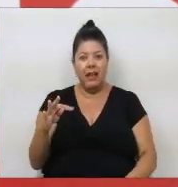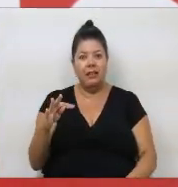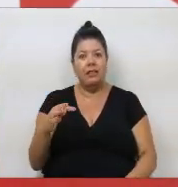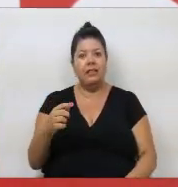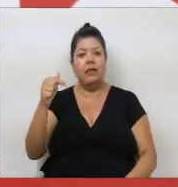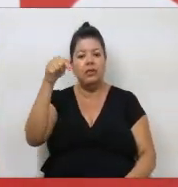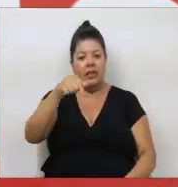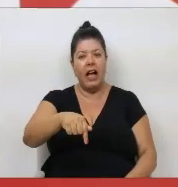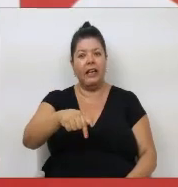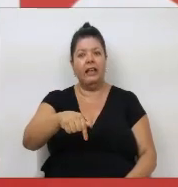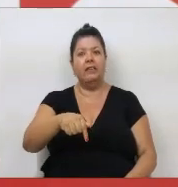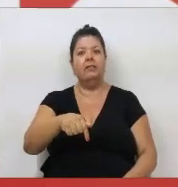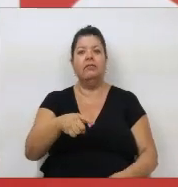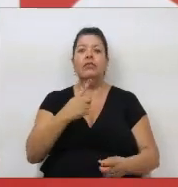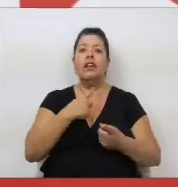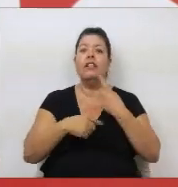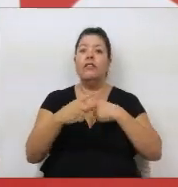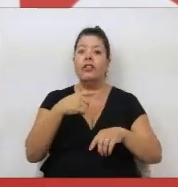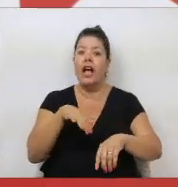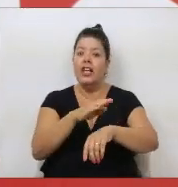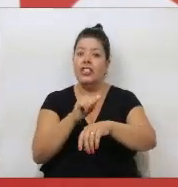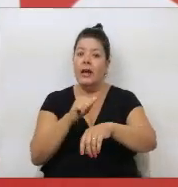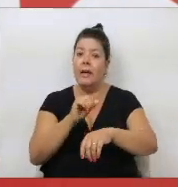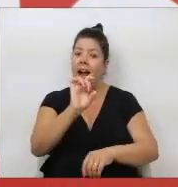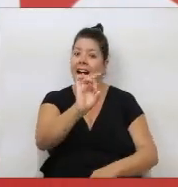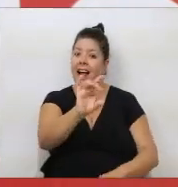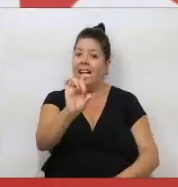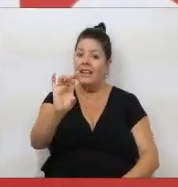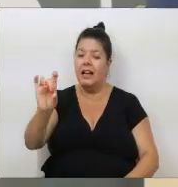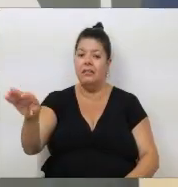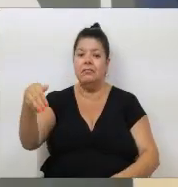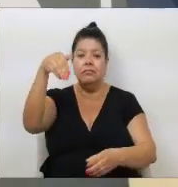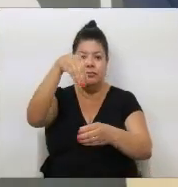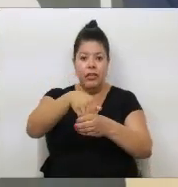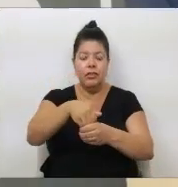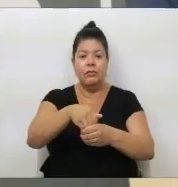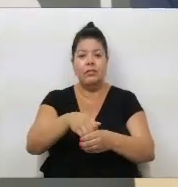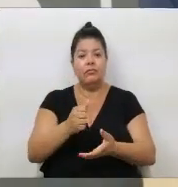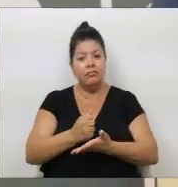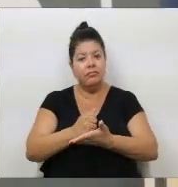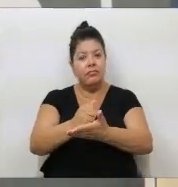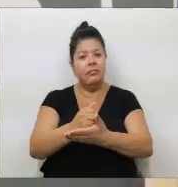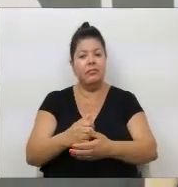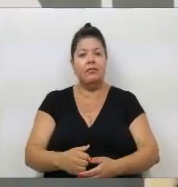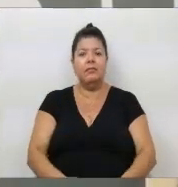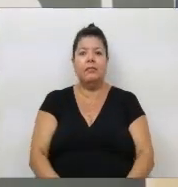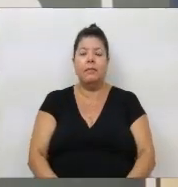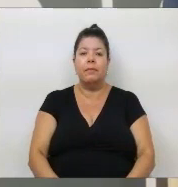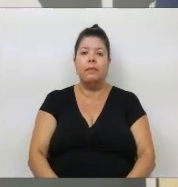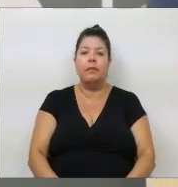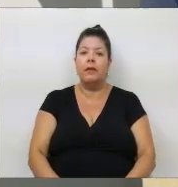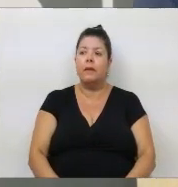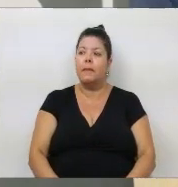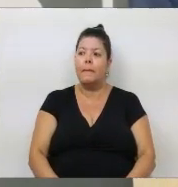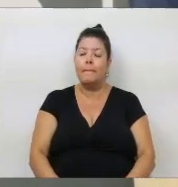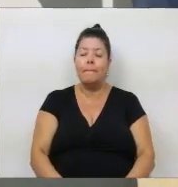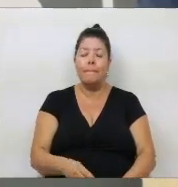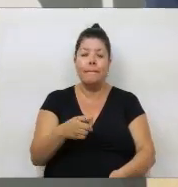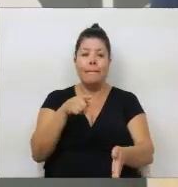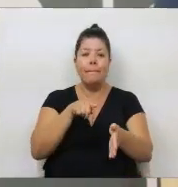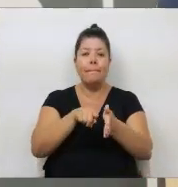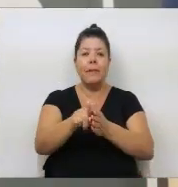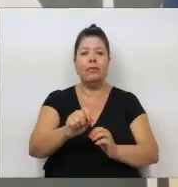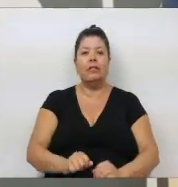e queremos chamar cada eleitor e eleitora para nos acompanharem. Perfeito, candidata. A nossa equipe